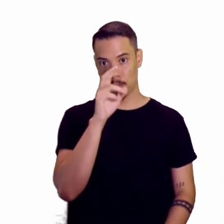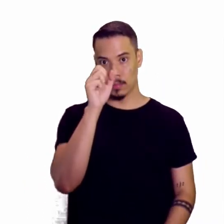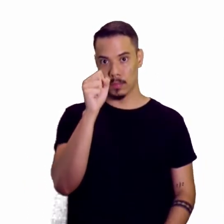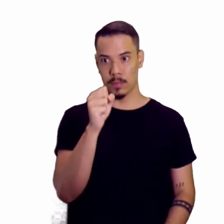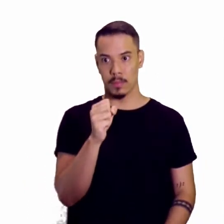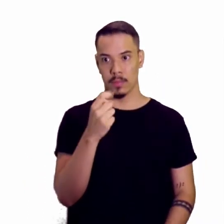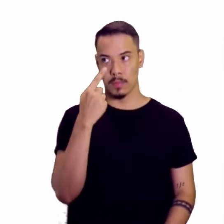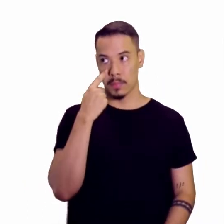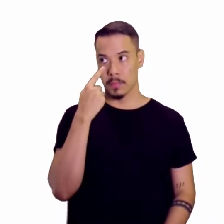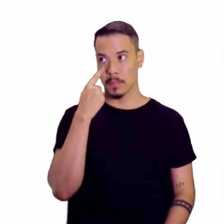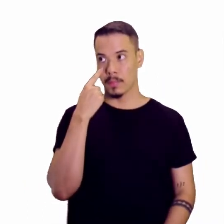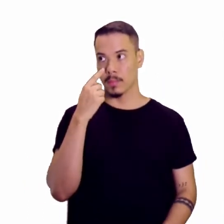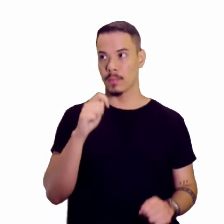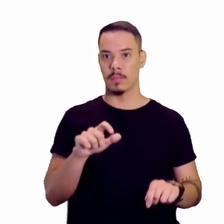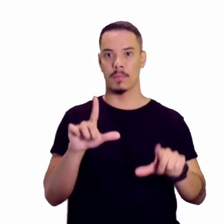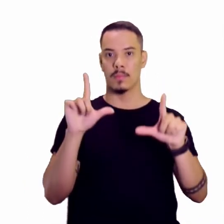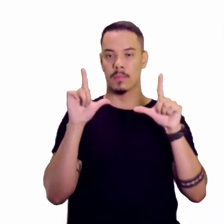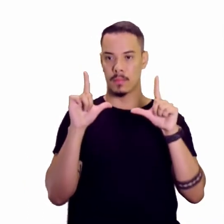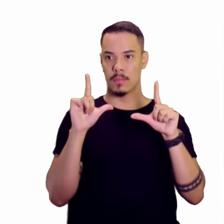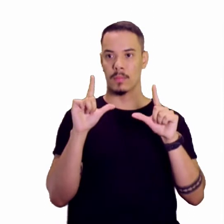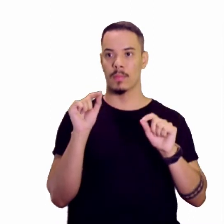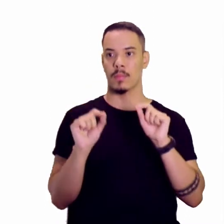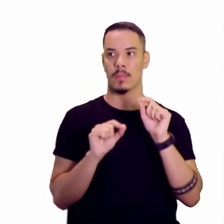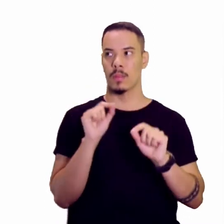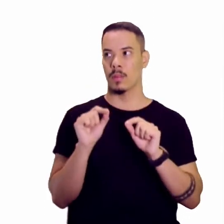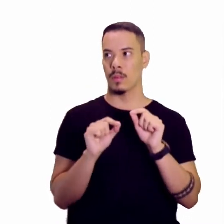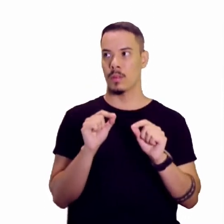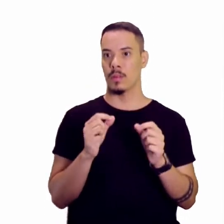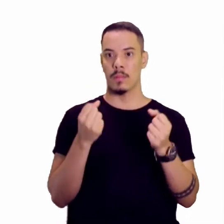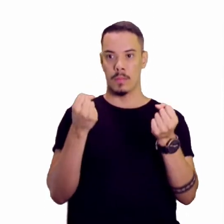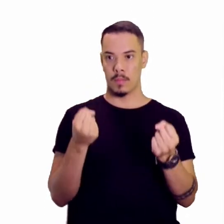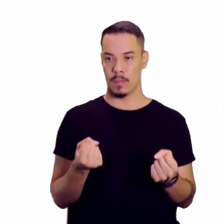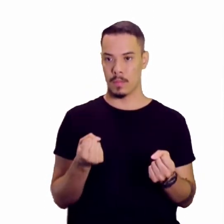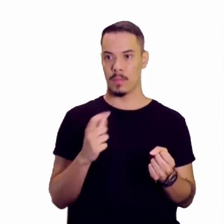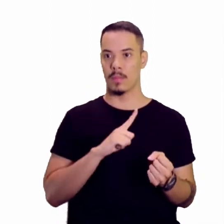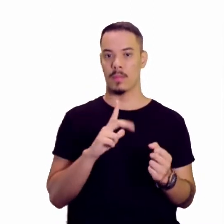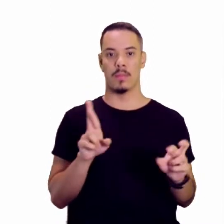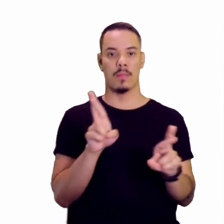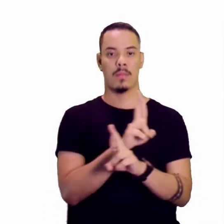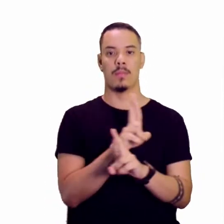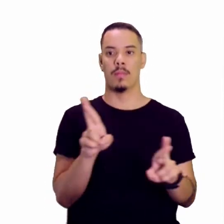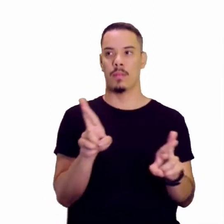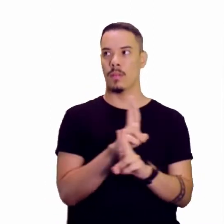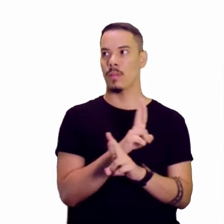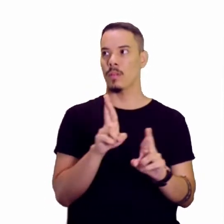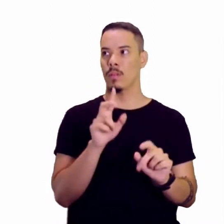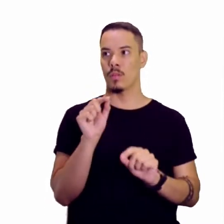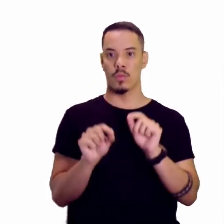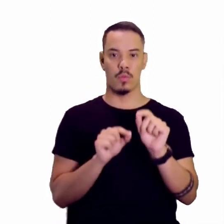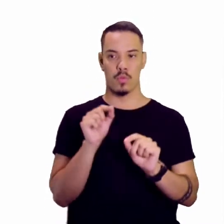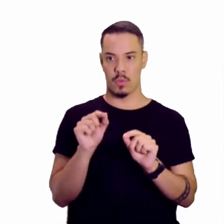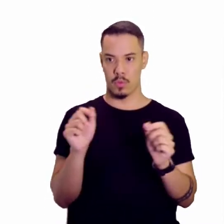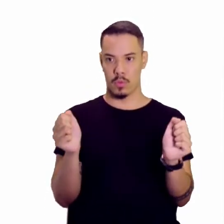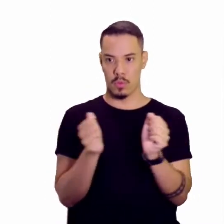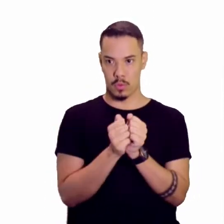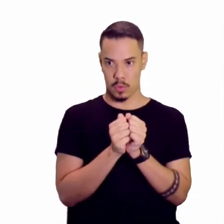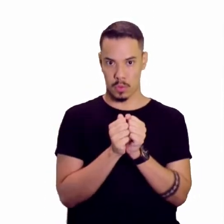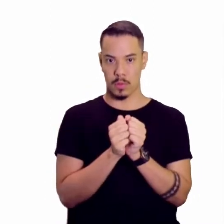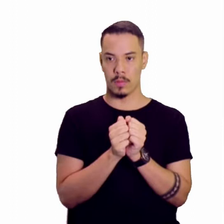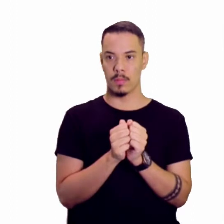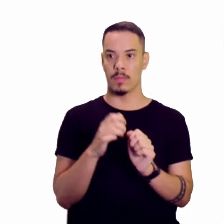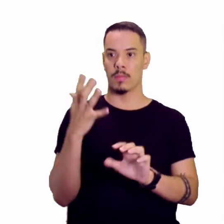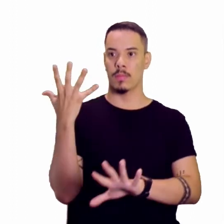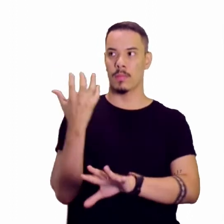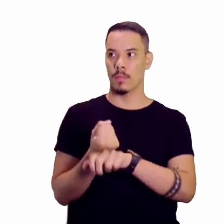pessoal, dá uma olhadinha aqui então, olha bem. A força-peso, ela está relacionada com o quê? Está relacionada com a